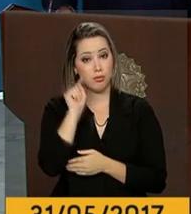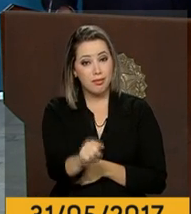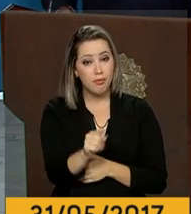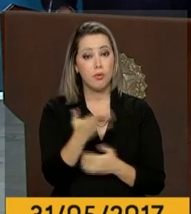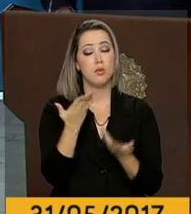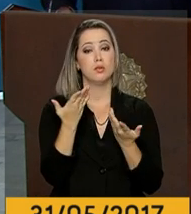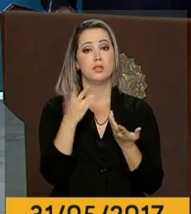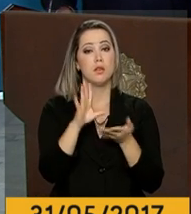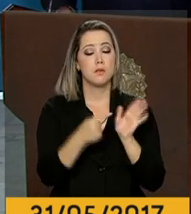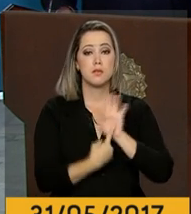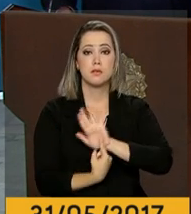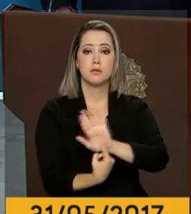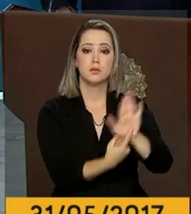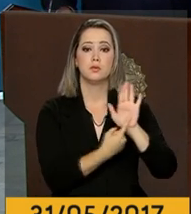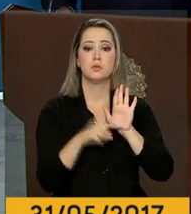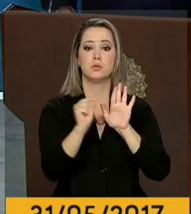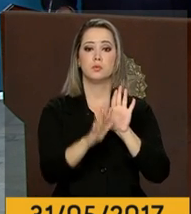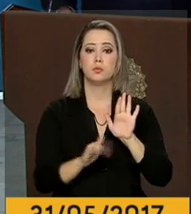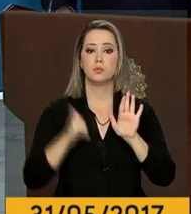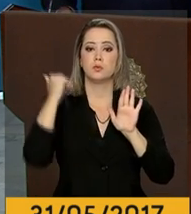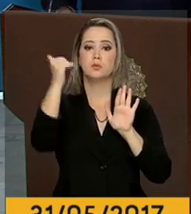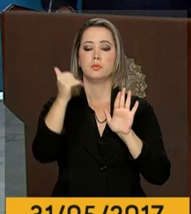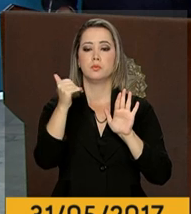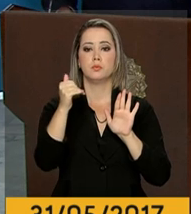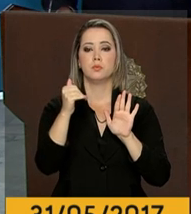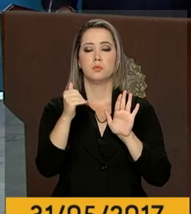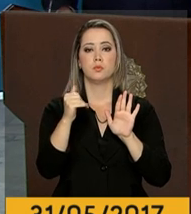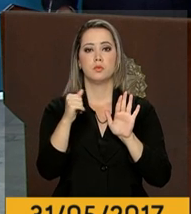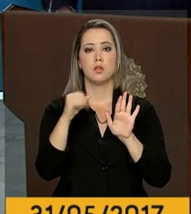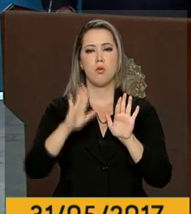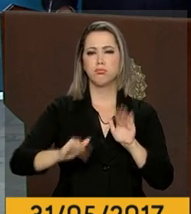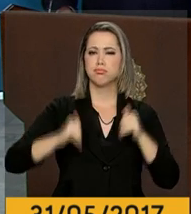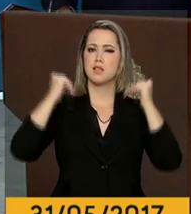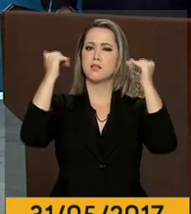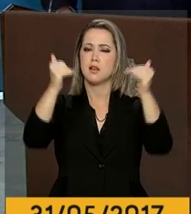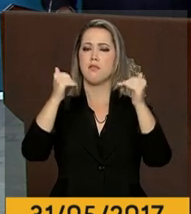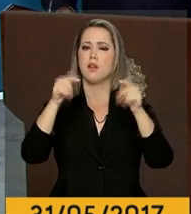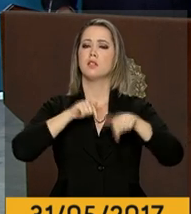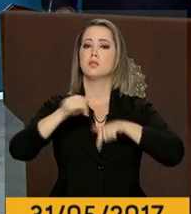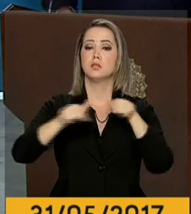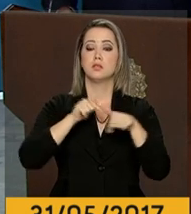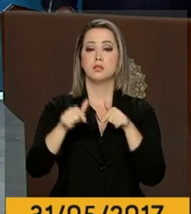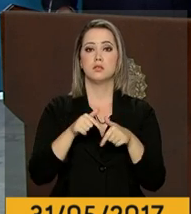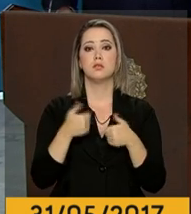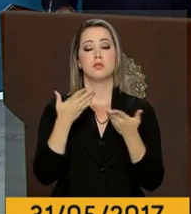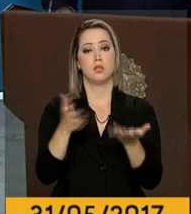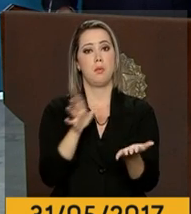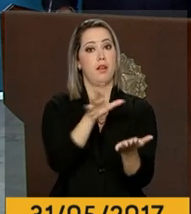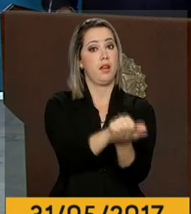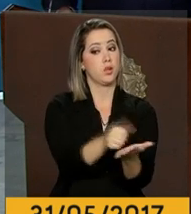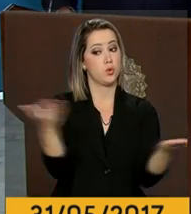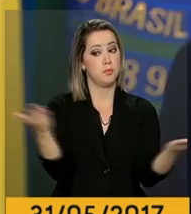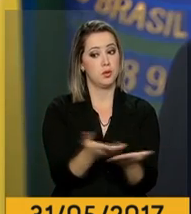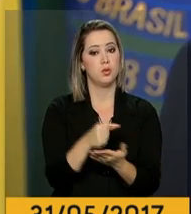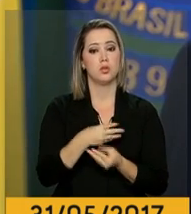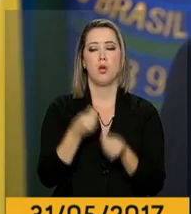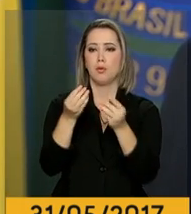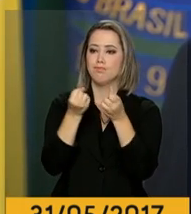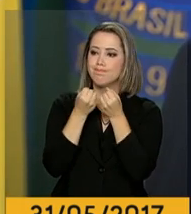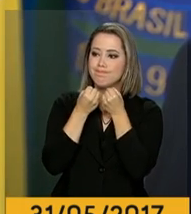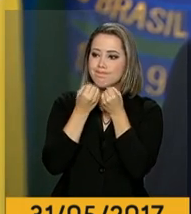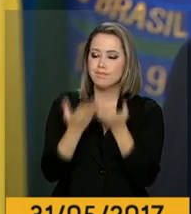mostrará a altura das elevadas funções que assume. Por isso, eu lhe